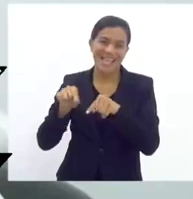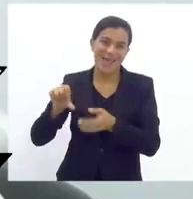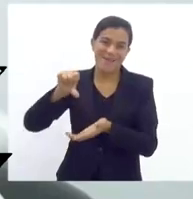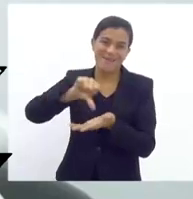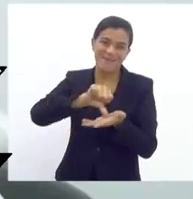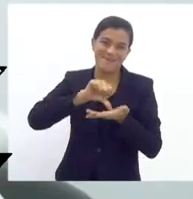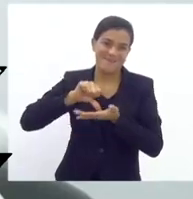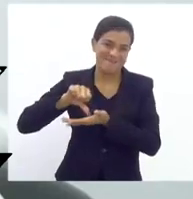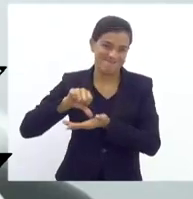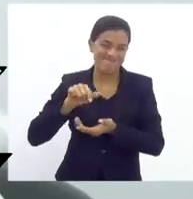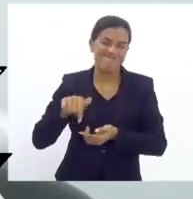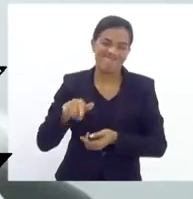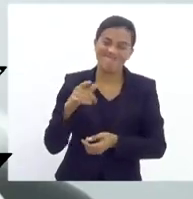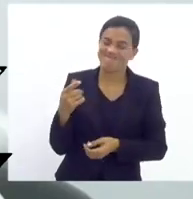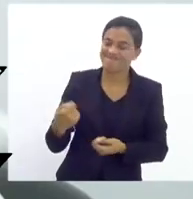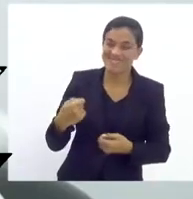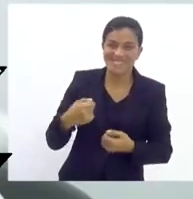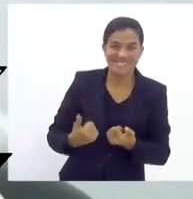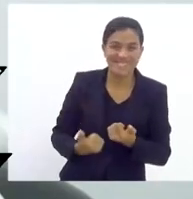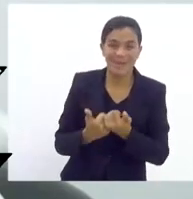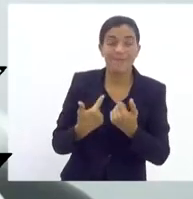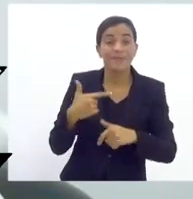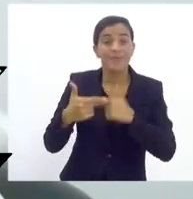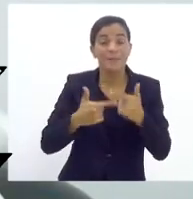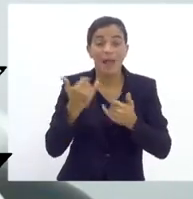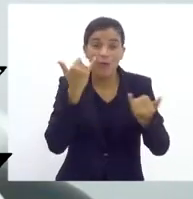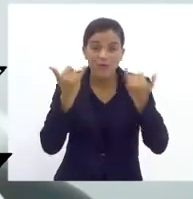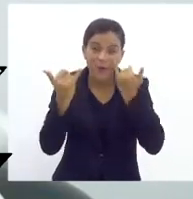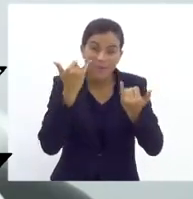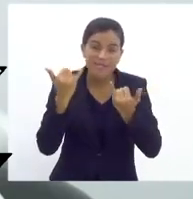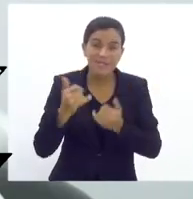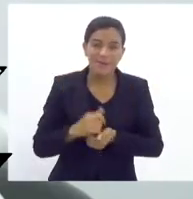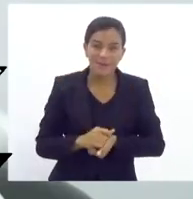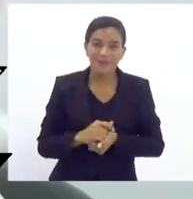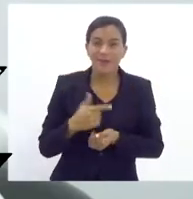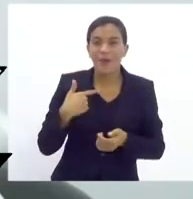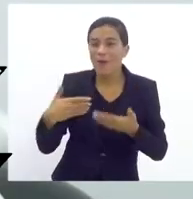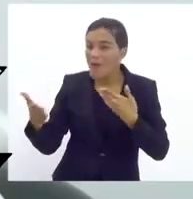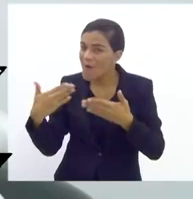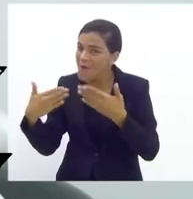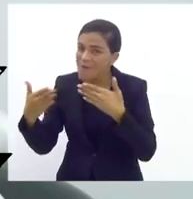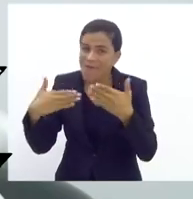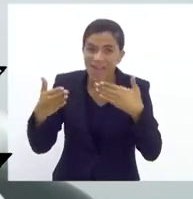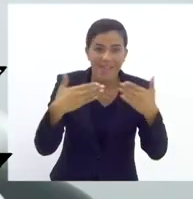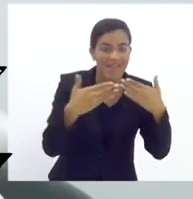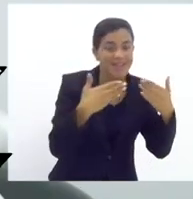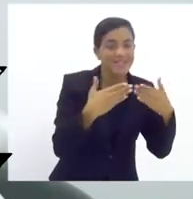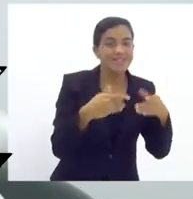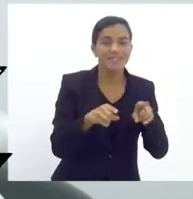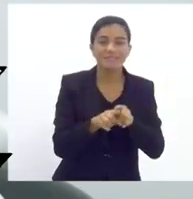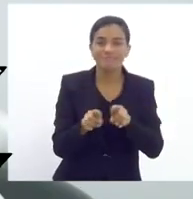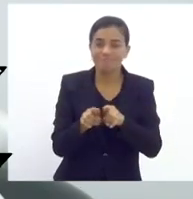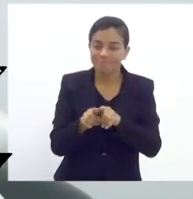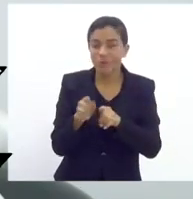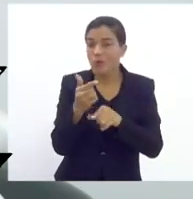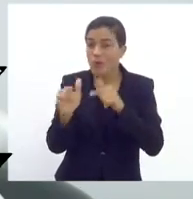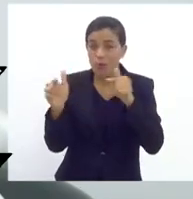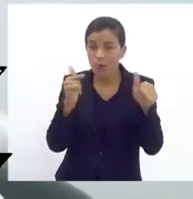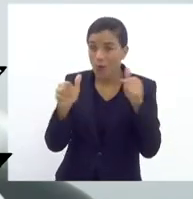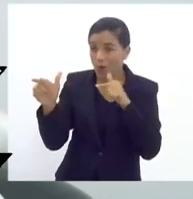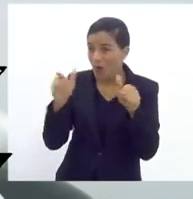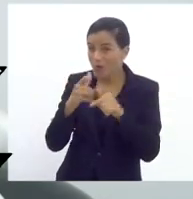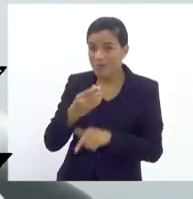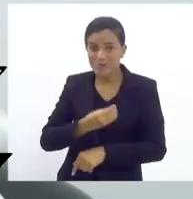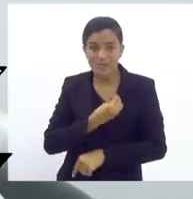do nosso tema de cooperação porque exatamente a gente tem que trabalhar com a informação eu acho que conversa também com né alguns outros aqui